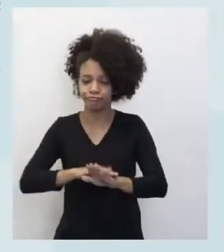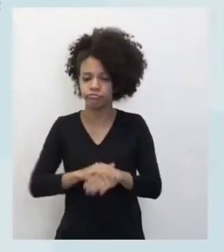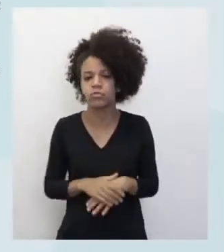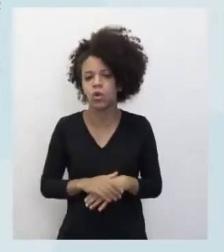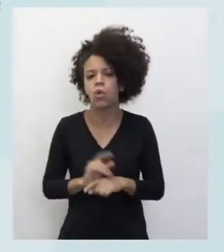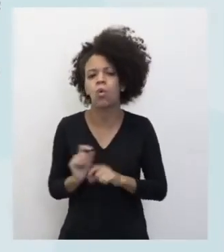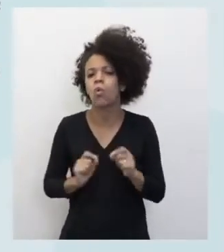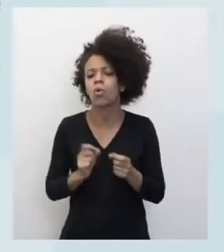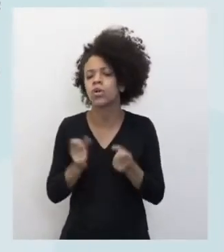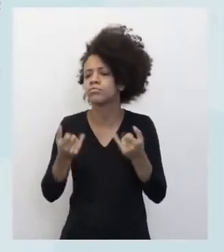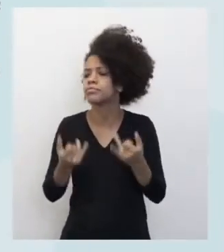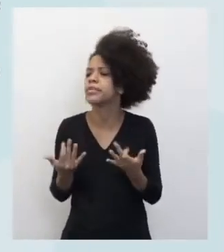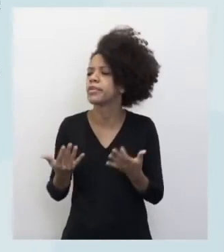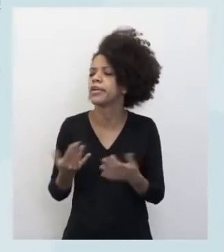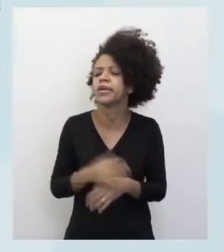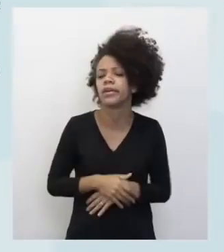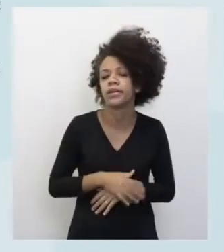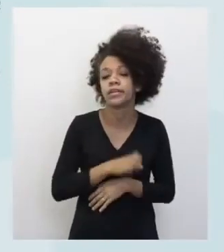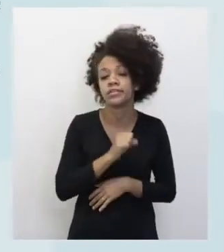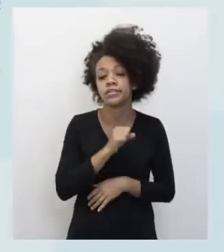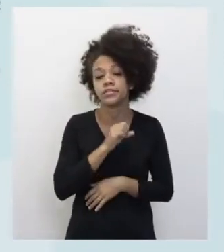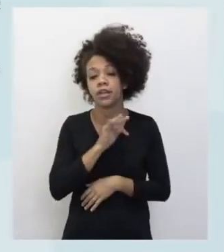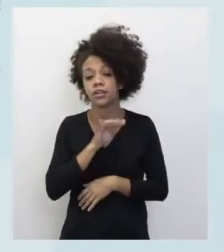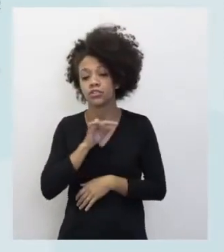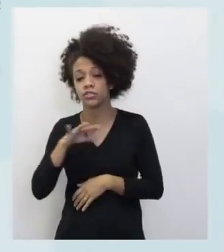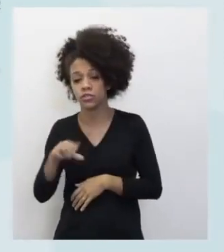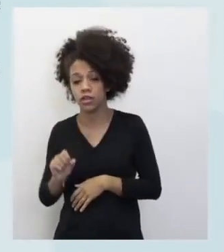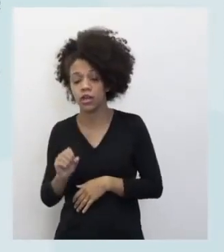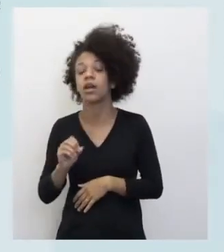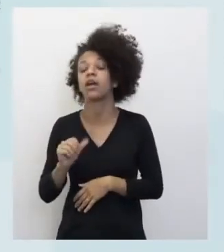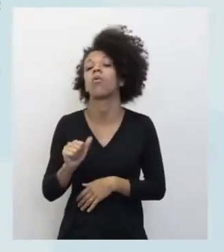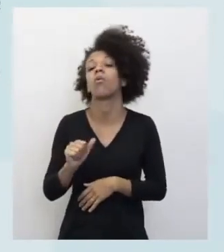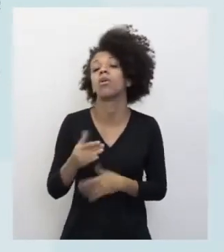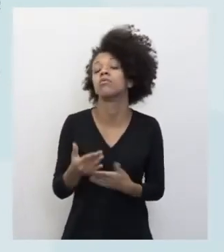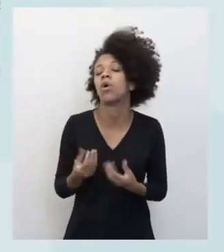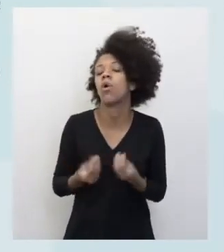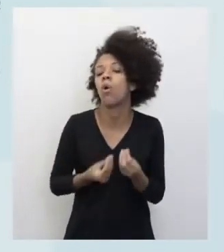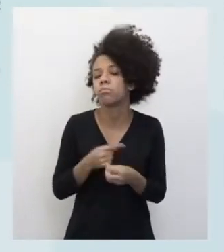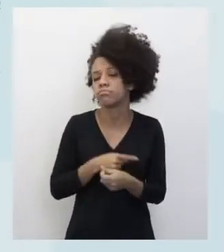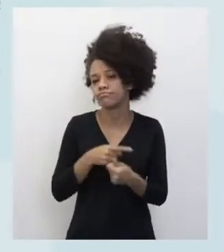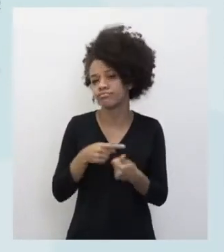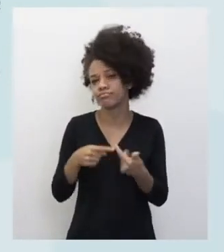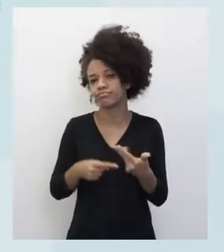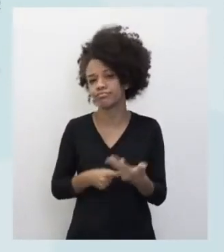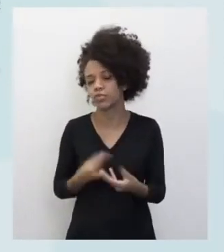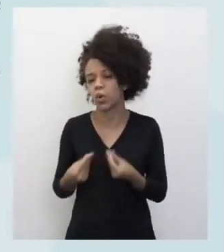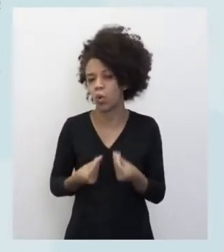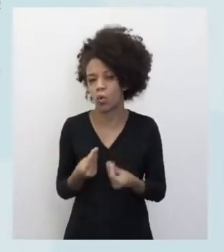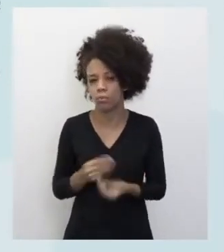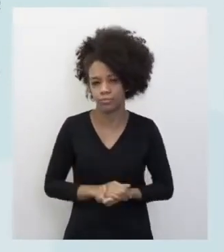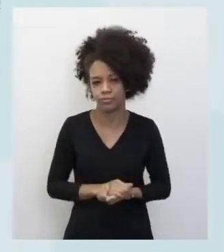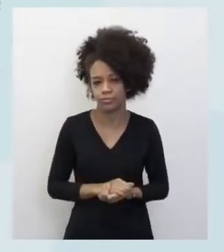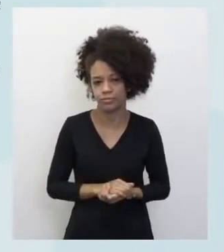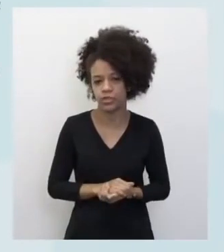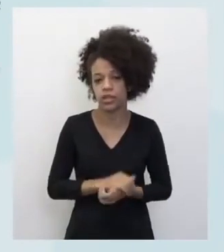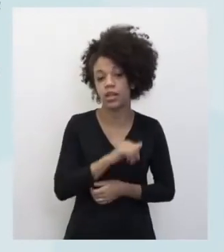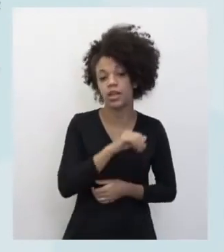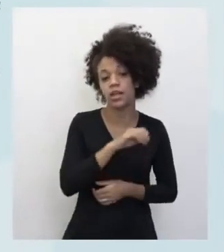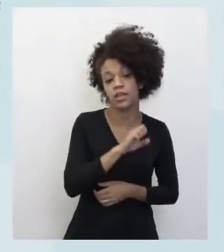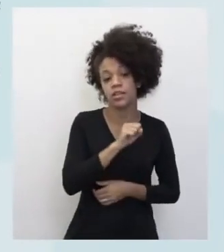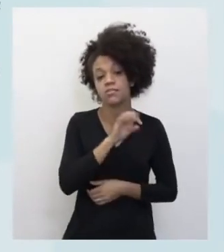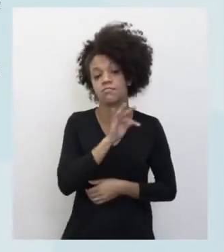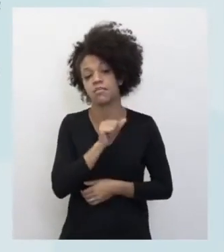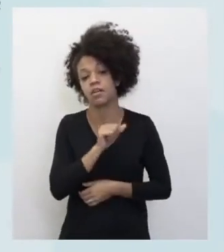dá para você falar isso de estática, sequenciação ou sobreposição? Como que vocês consideram isso? A estática, a